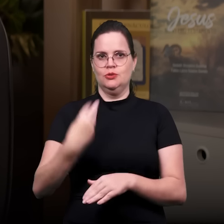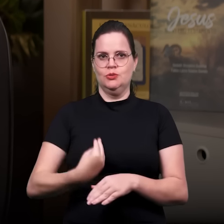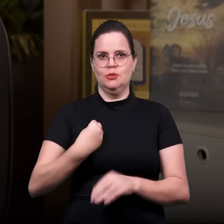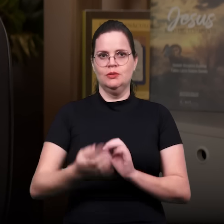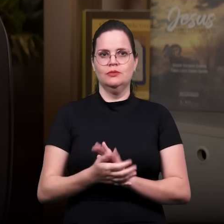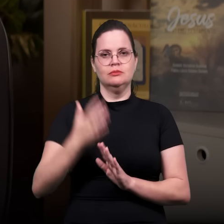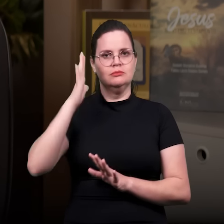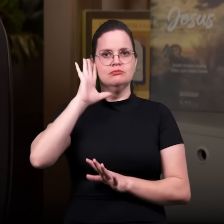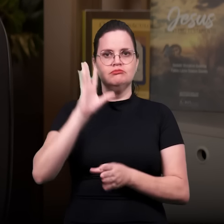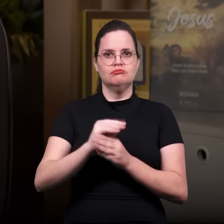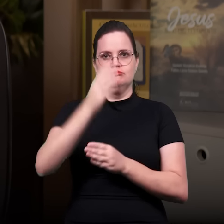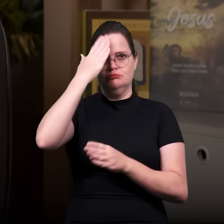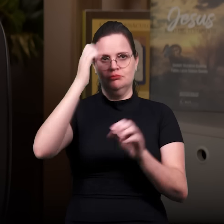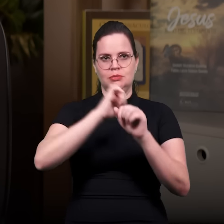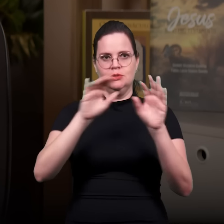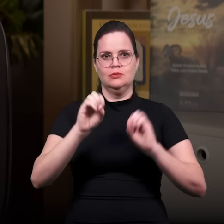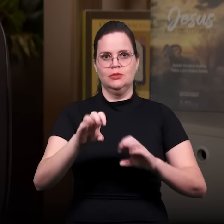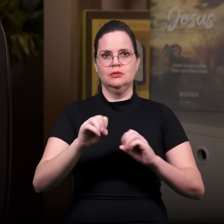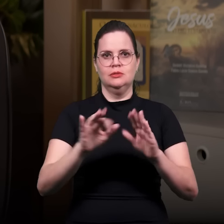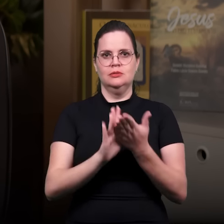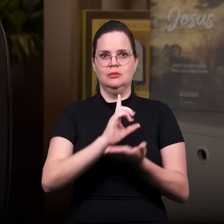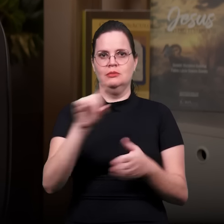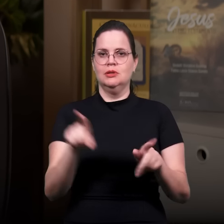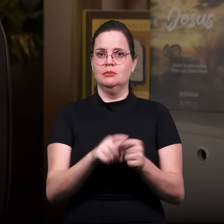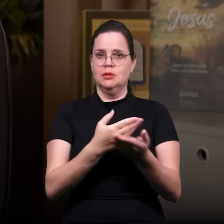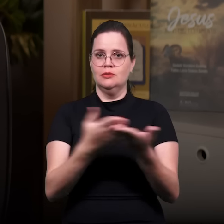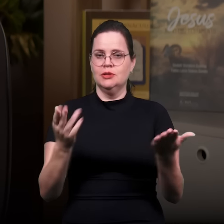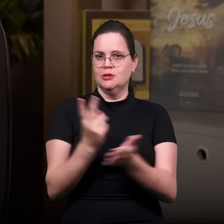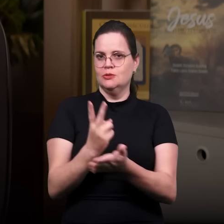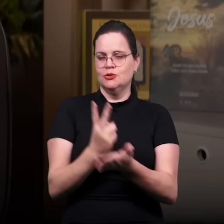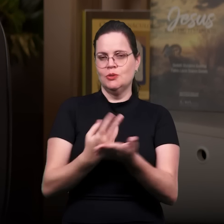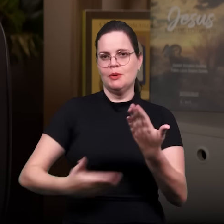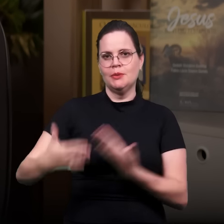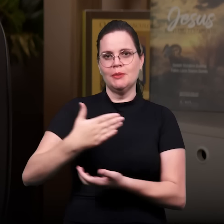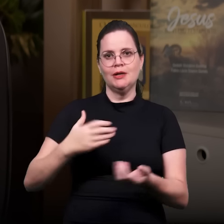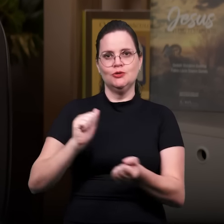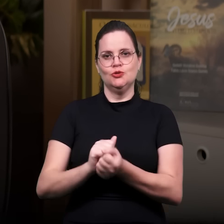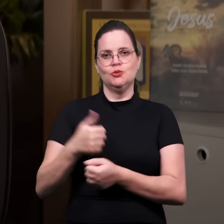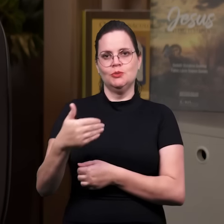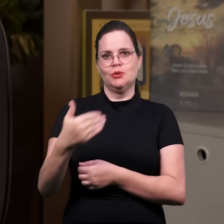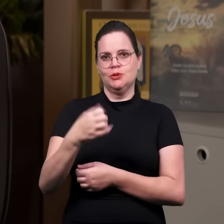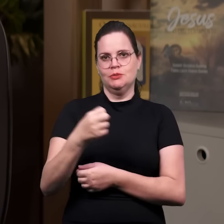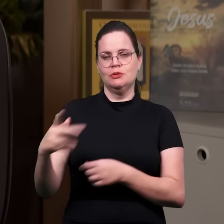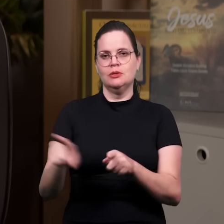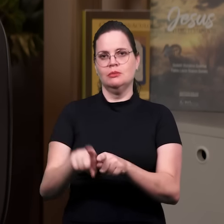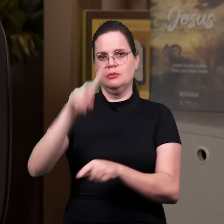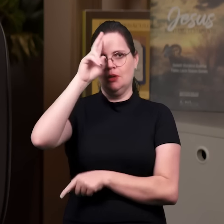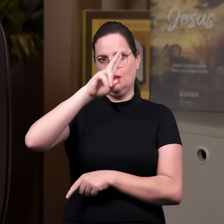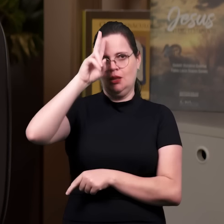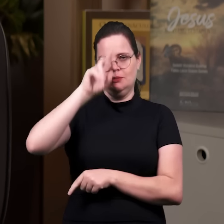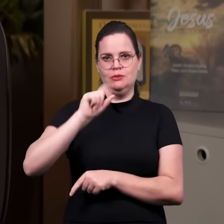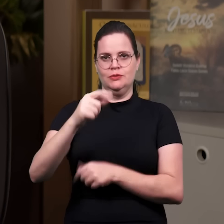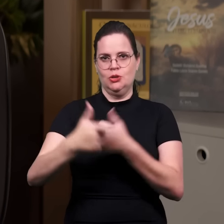no entendimento do ensino da palavra de Deus e que você continue participando de outros episódios, lembrando sempre para